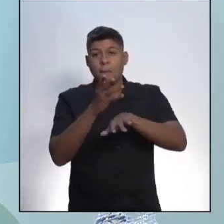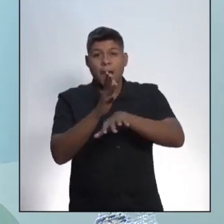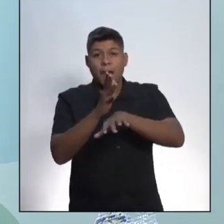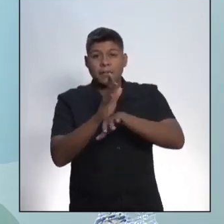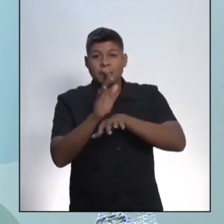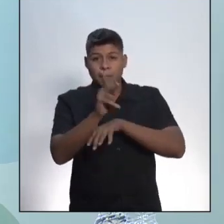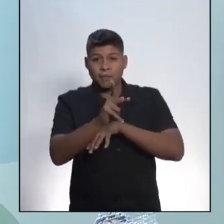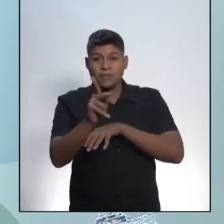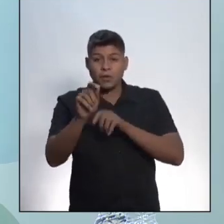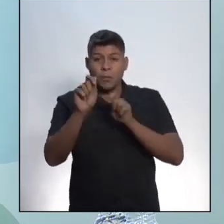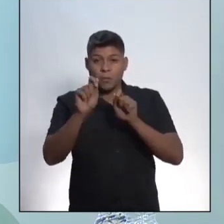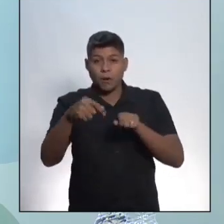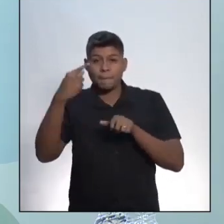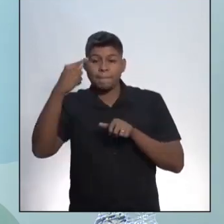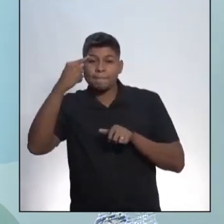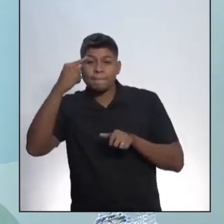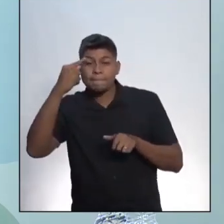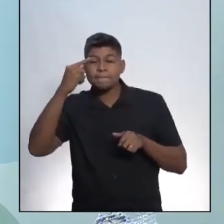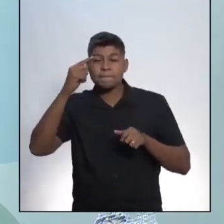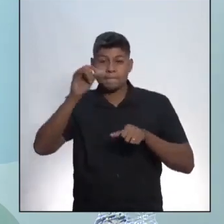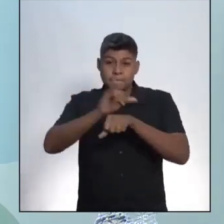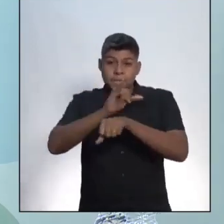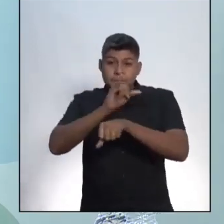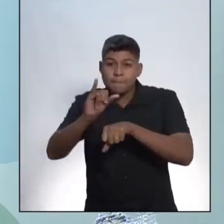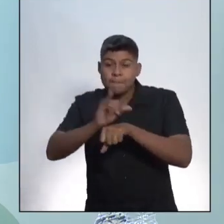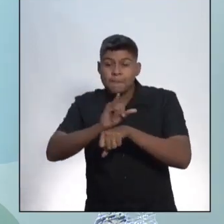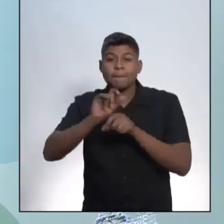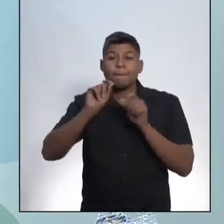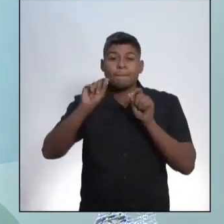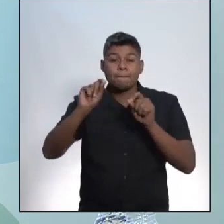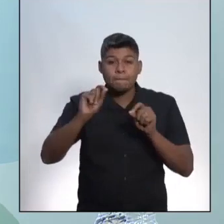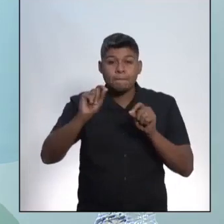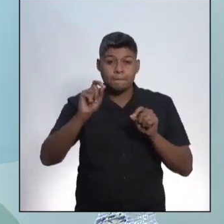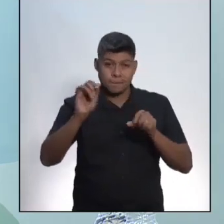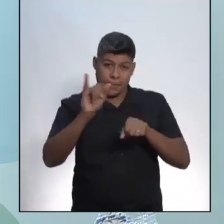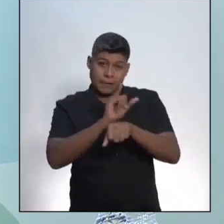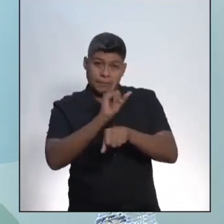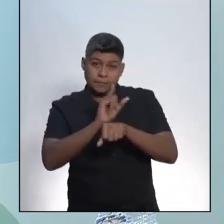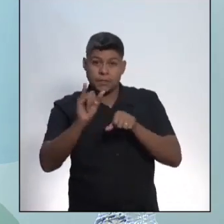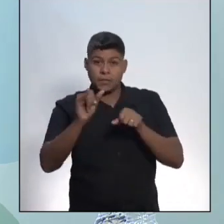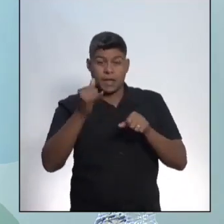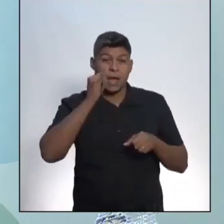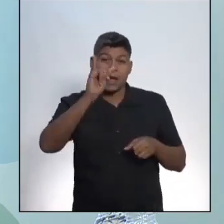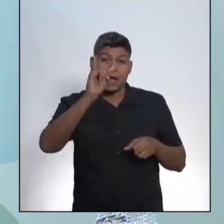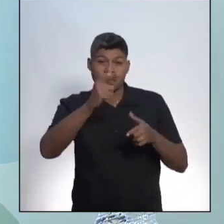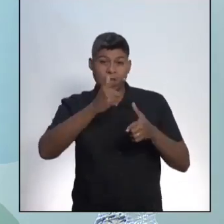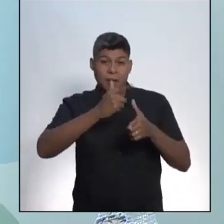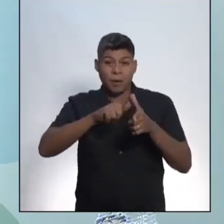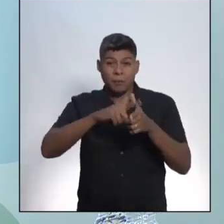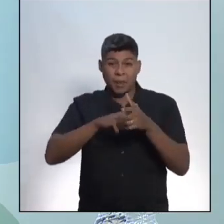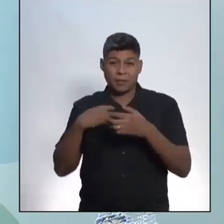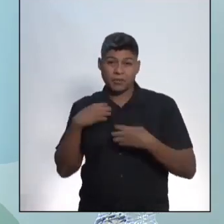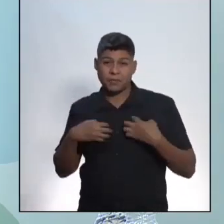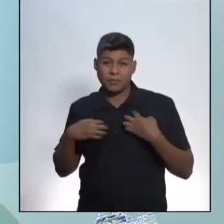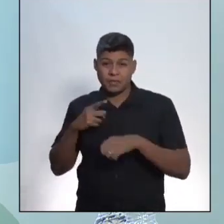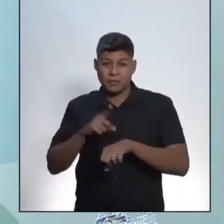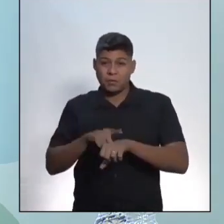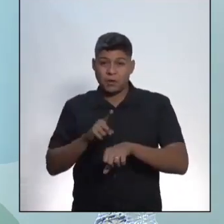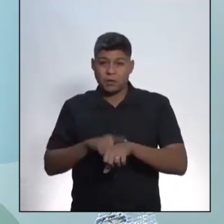professores poderiam pensar, refletir e utilizar para dar uma atenuada nesse sofrimento, nessa angústia, nesse